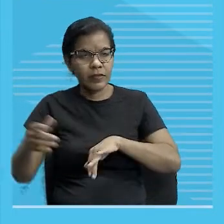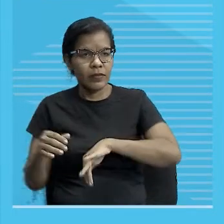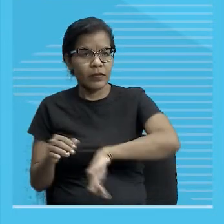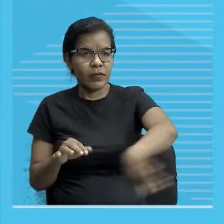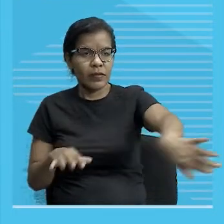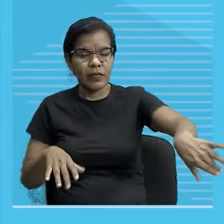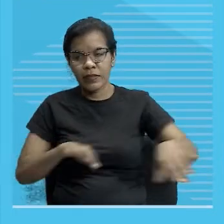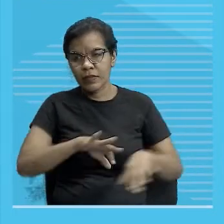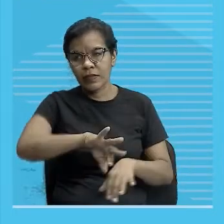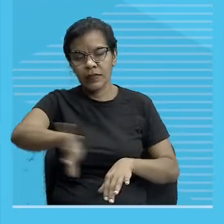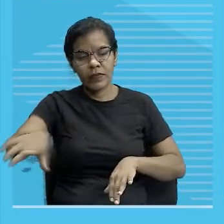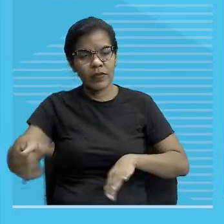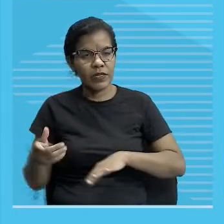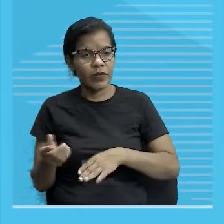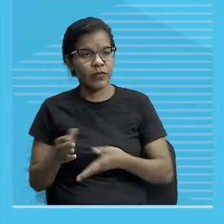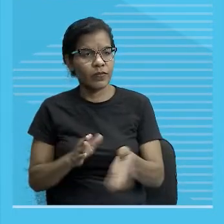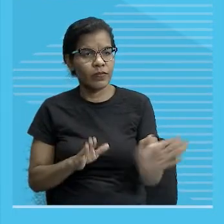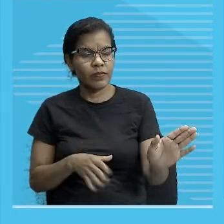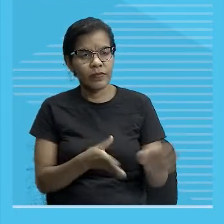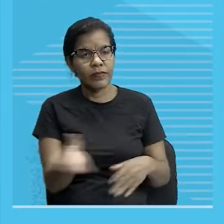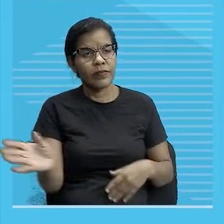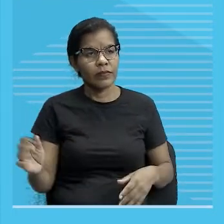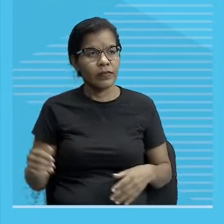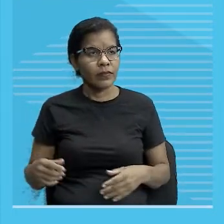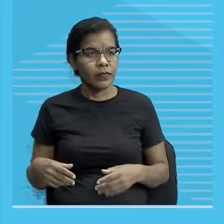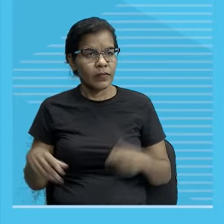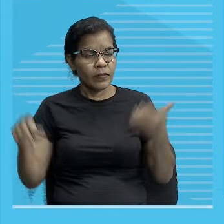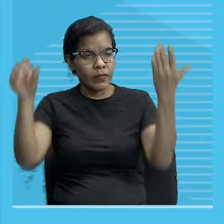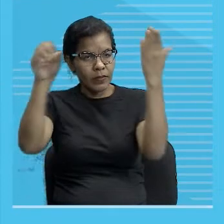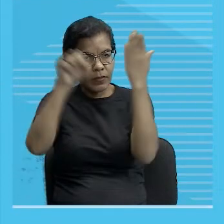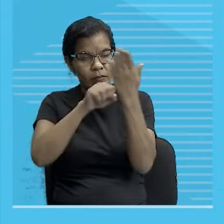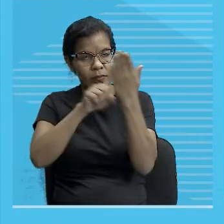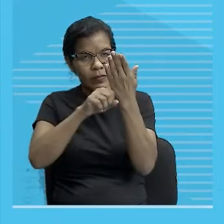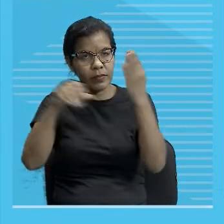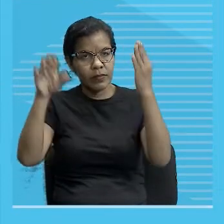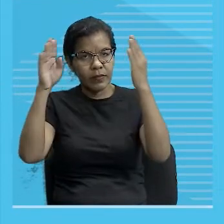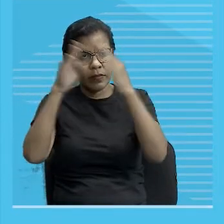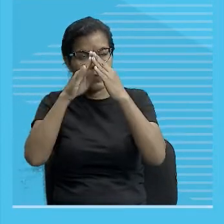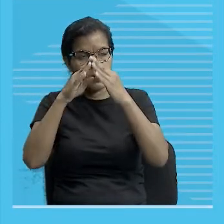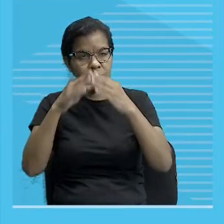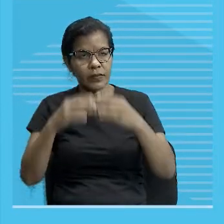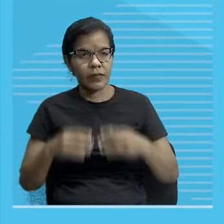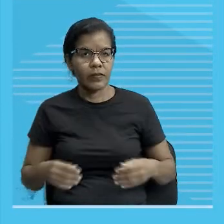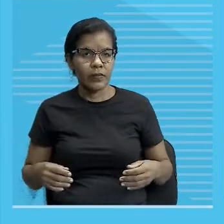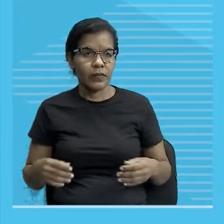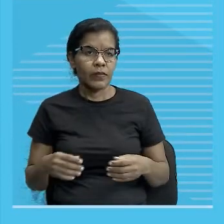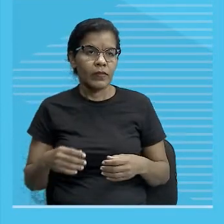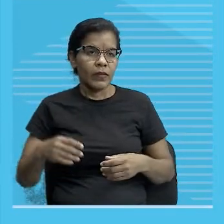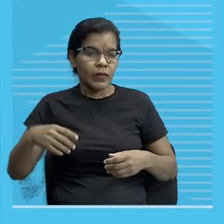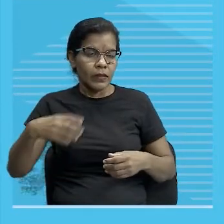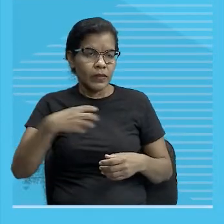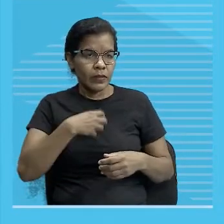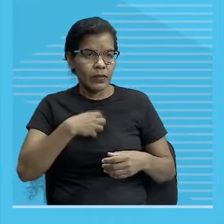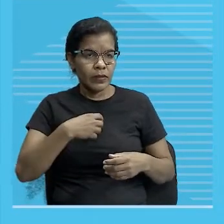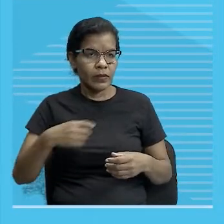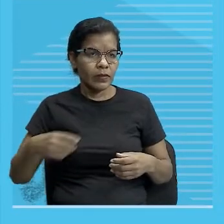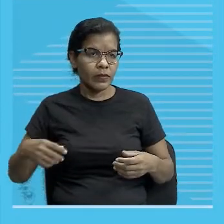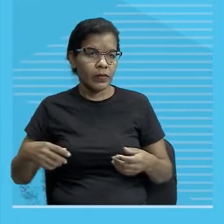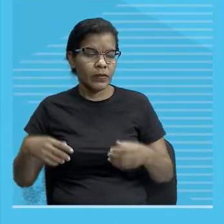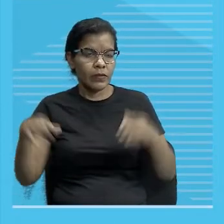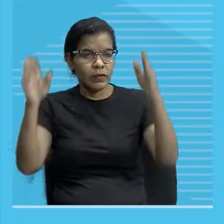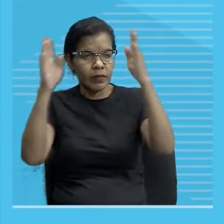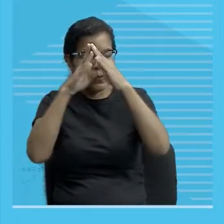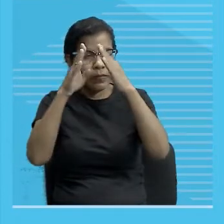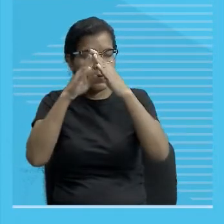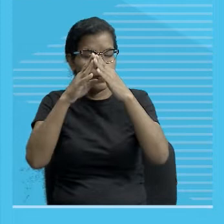padrão. Note, o substantivo casa, quando empregado em sentido genérico, de lá, de morada, ele